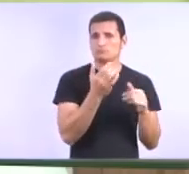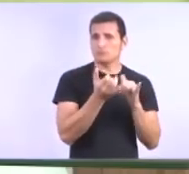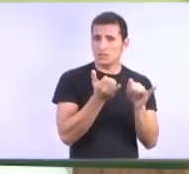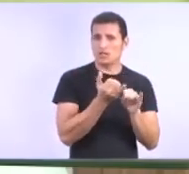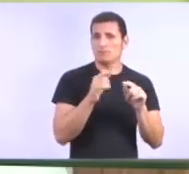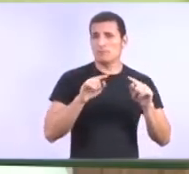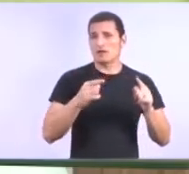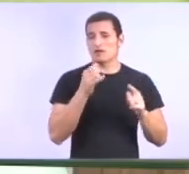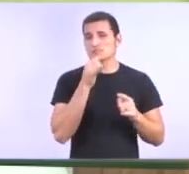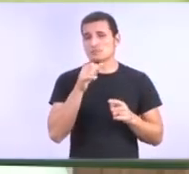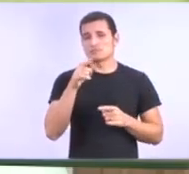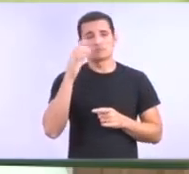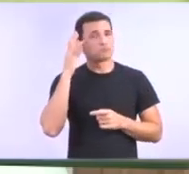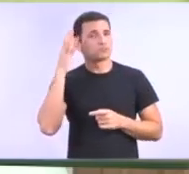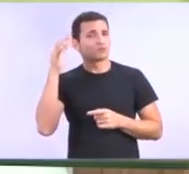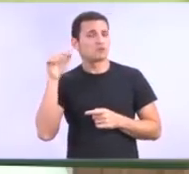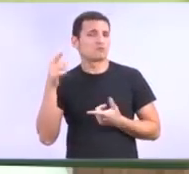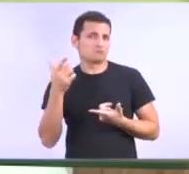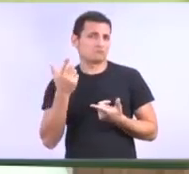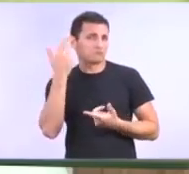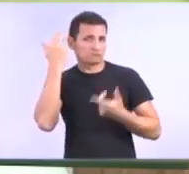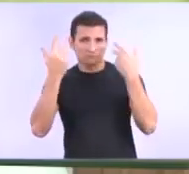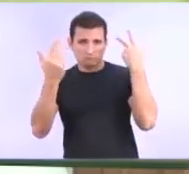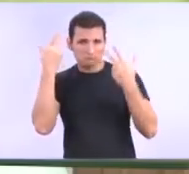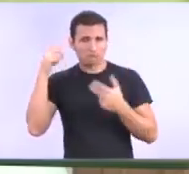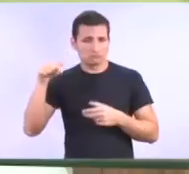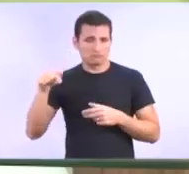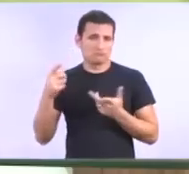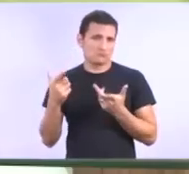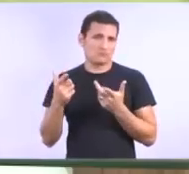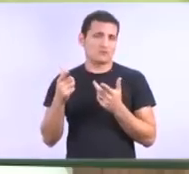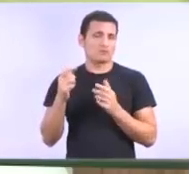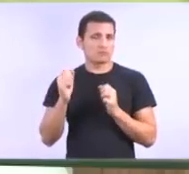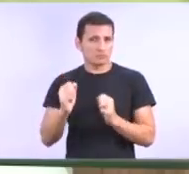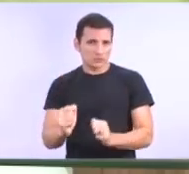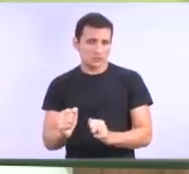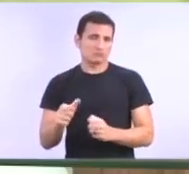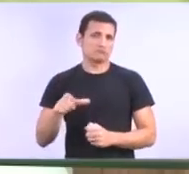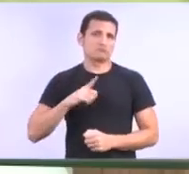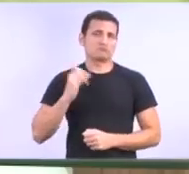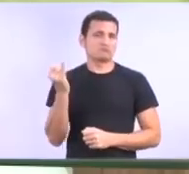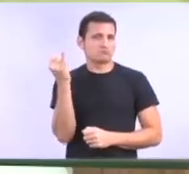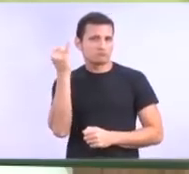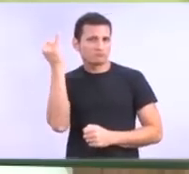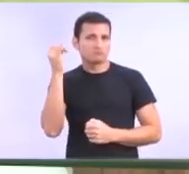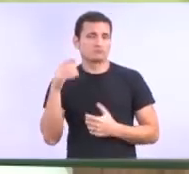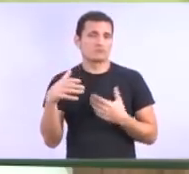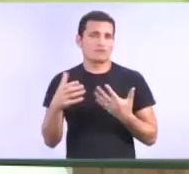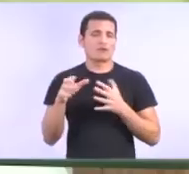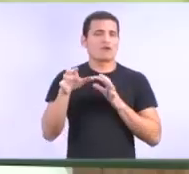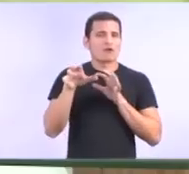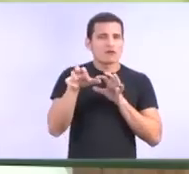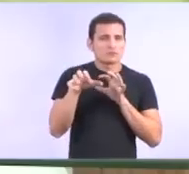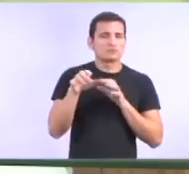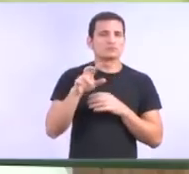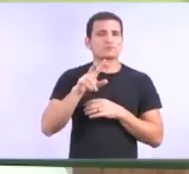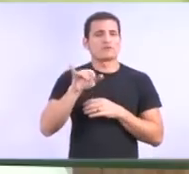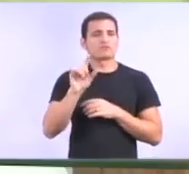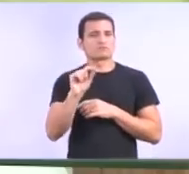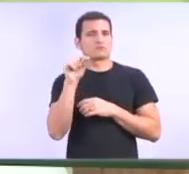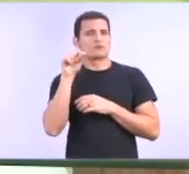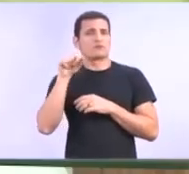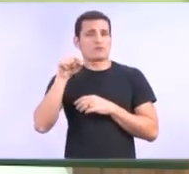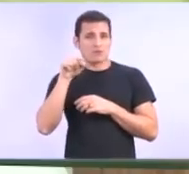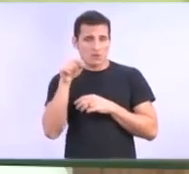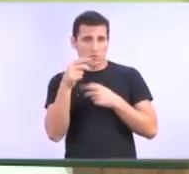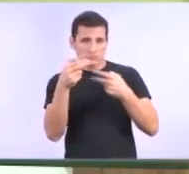salão de beleza, pode ser que isso daí tenha alguma importância. Então, as características que a gente vai definir para o